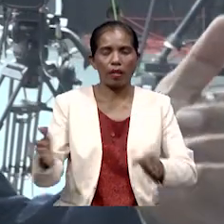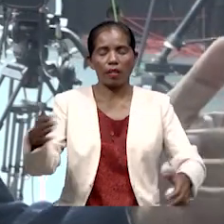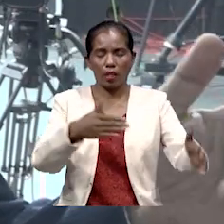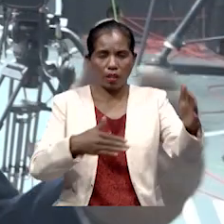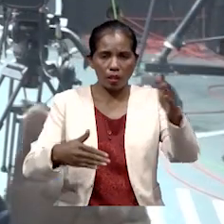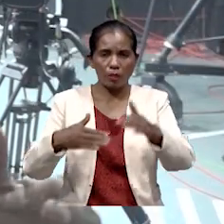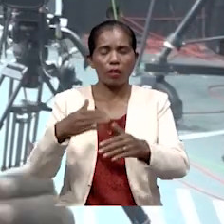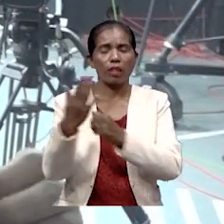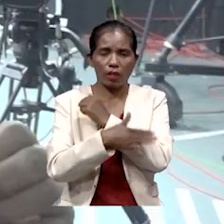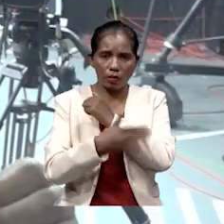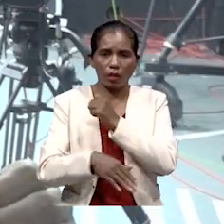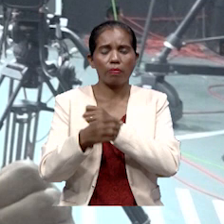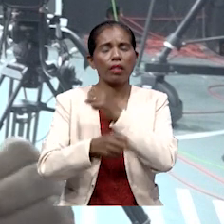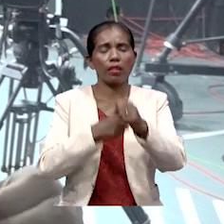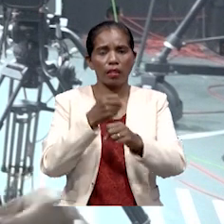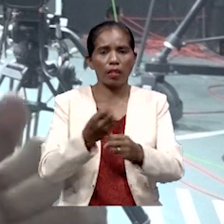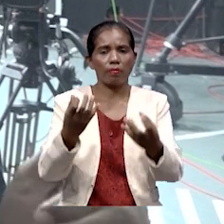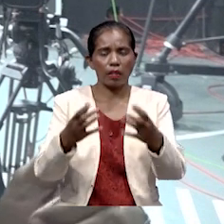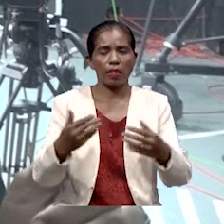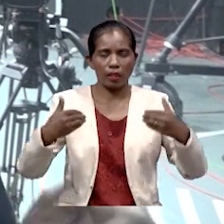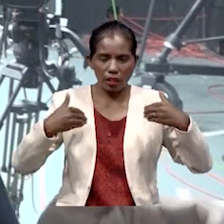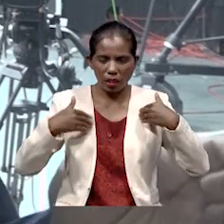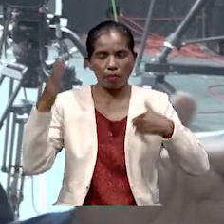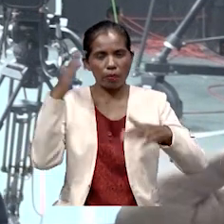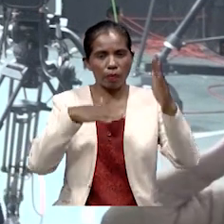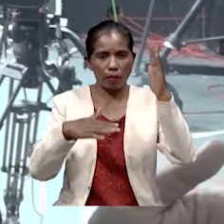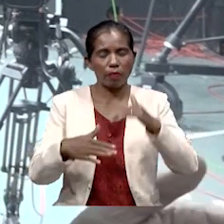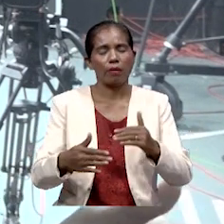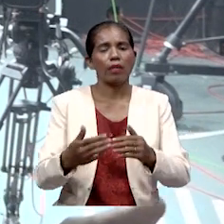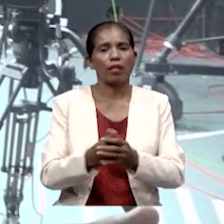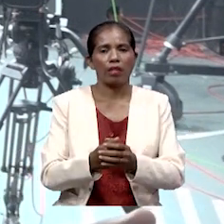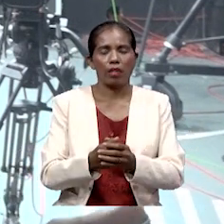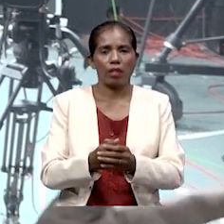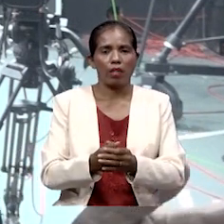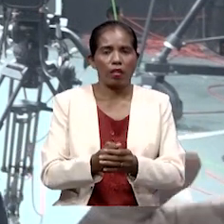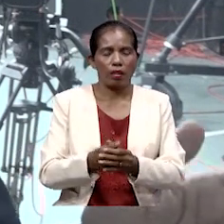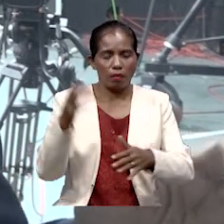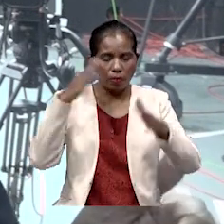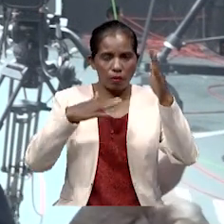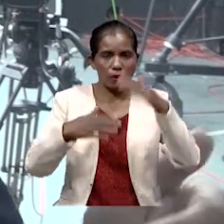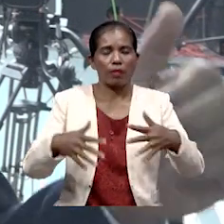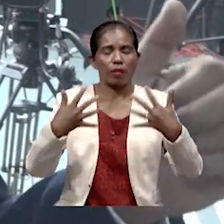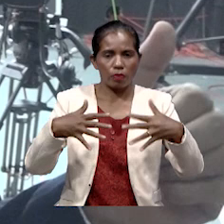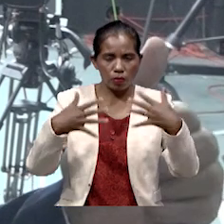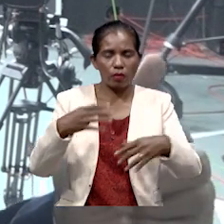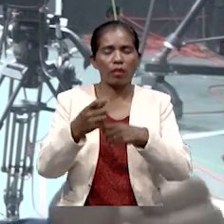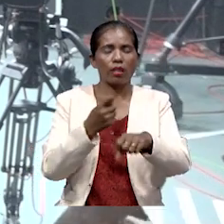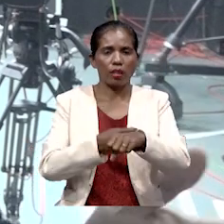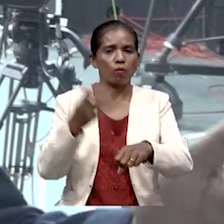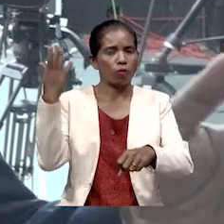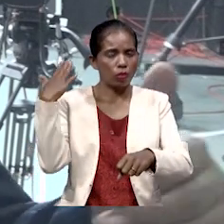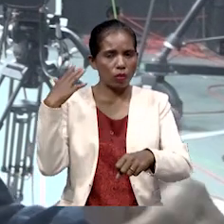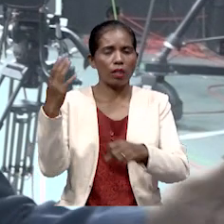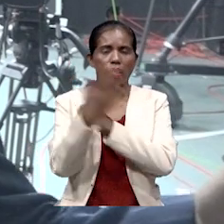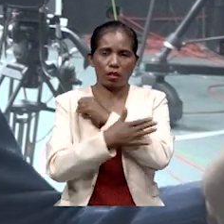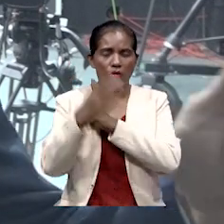teves, mas ia problemas de instabilidade, problemas de guerras sobre o Uluk e a África, né, mas